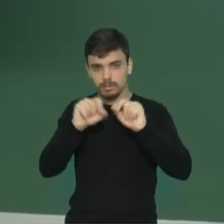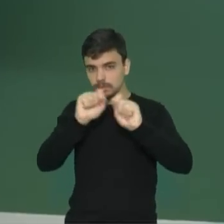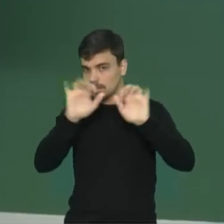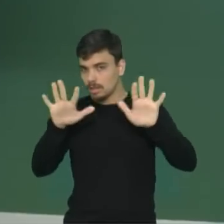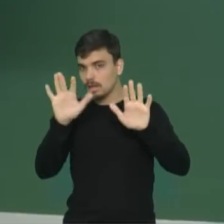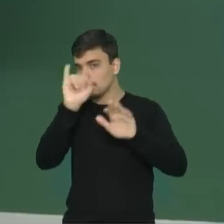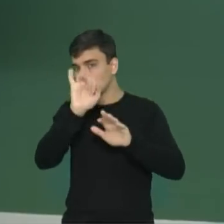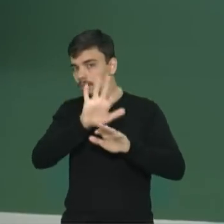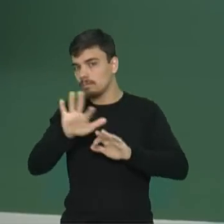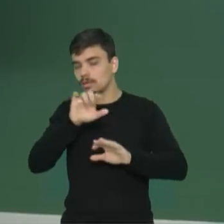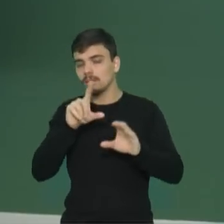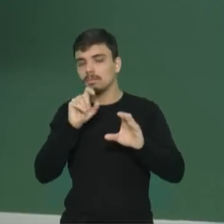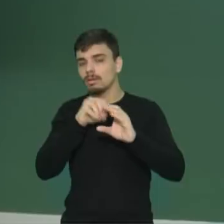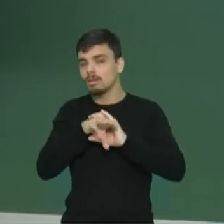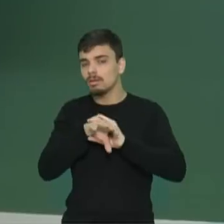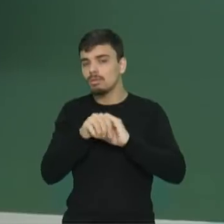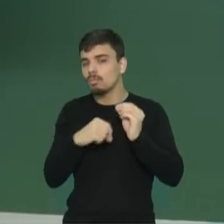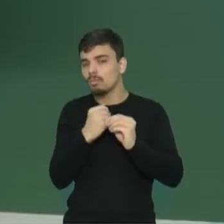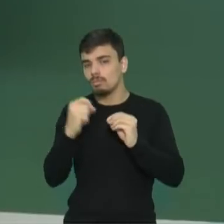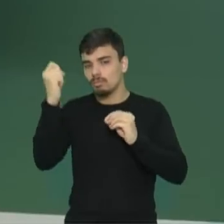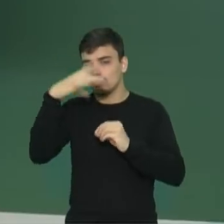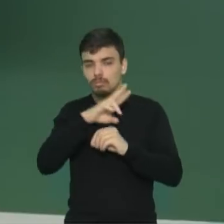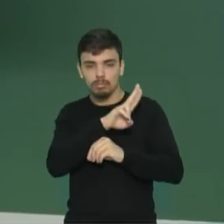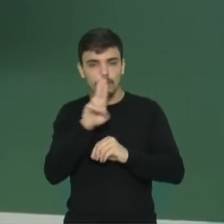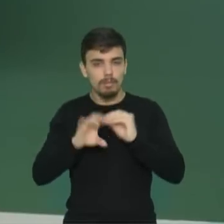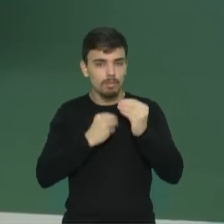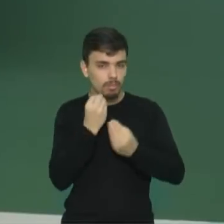entra. Como é que nós chamamos isso daí?